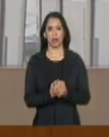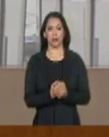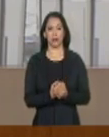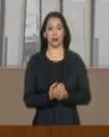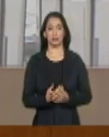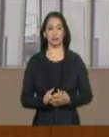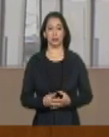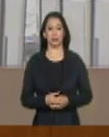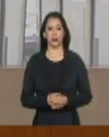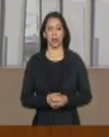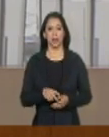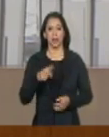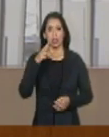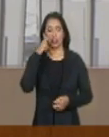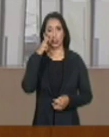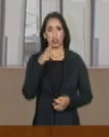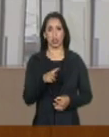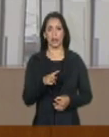Item 5.